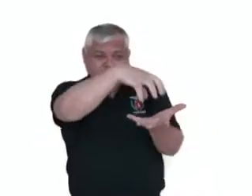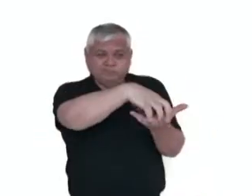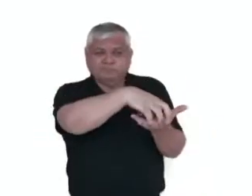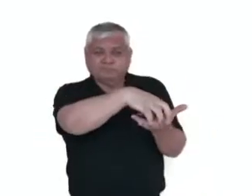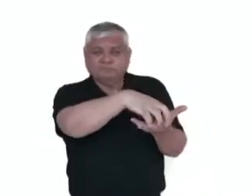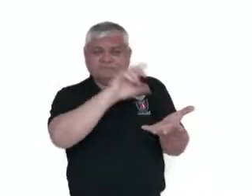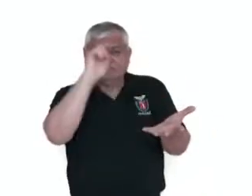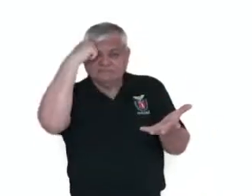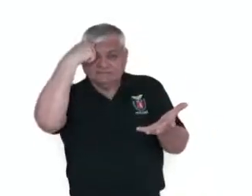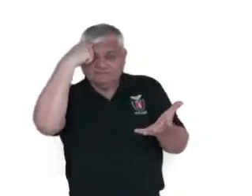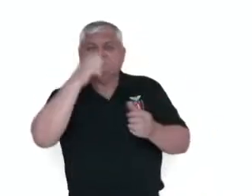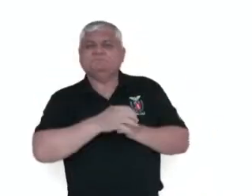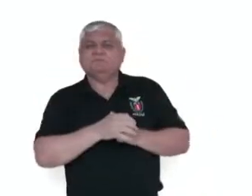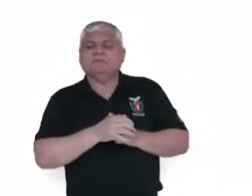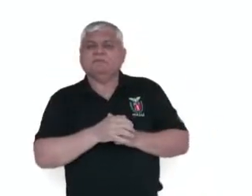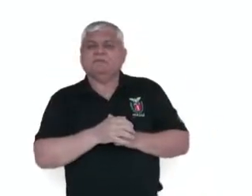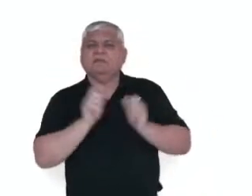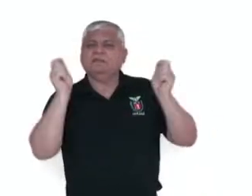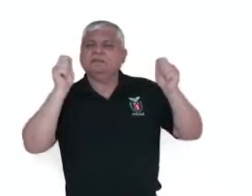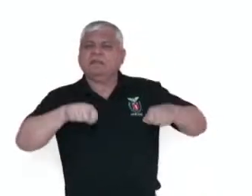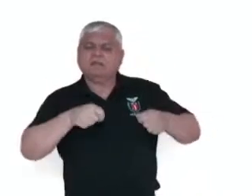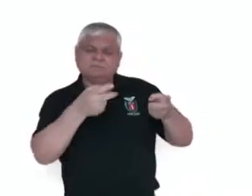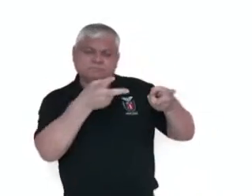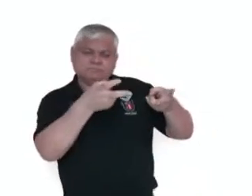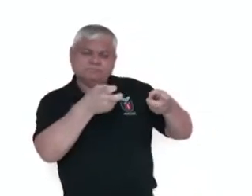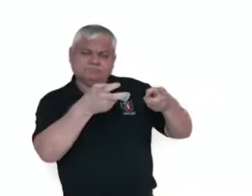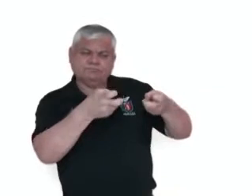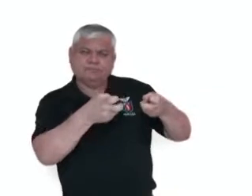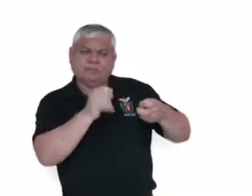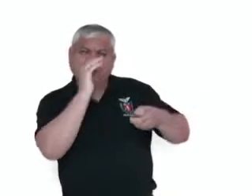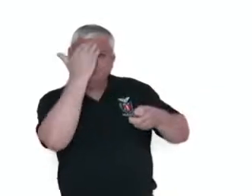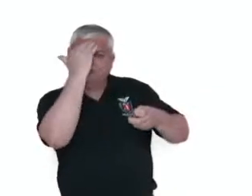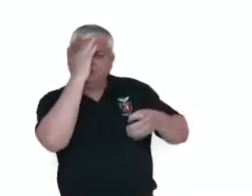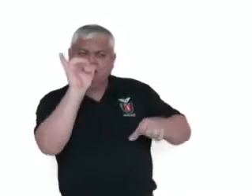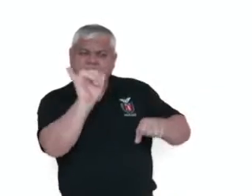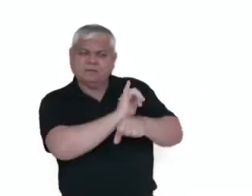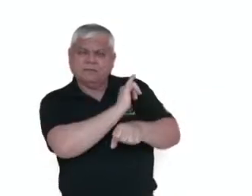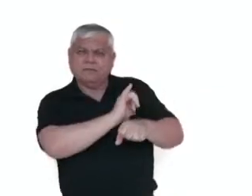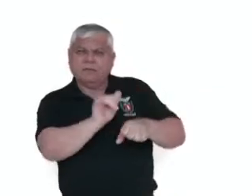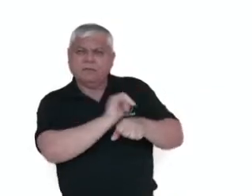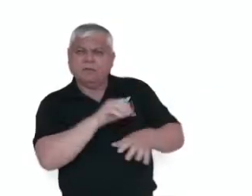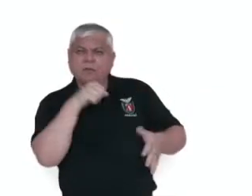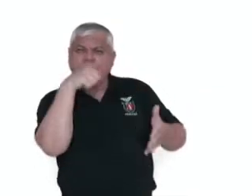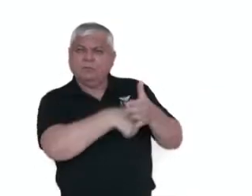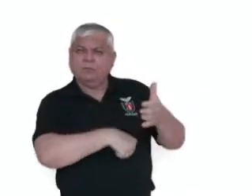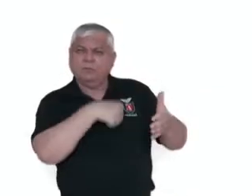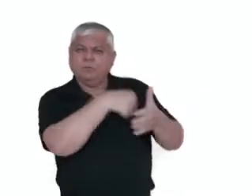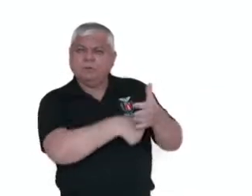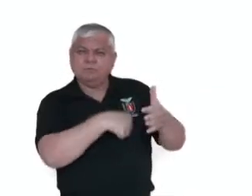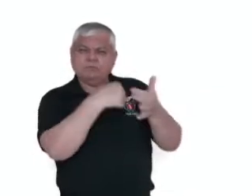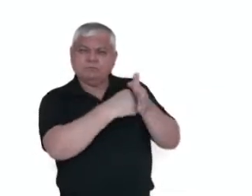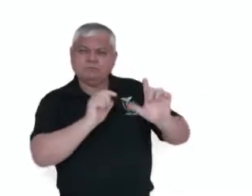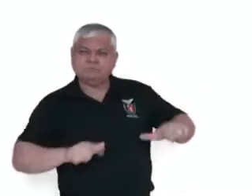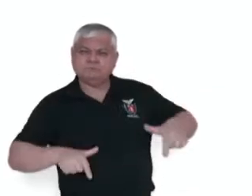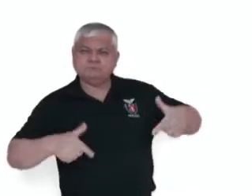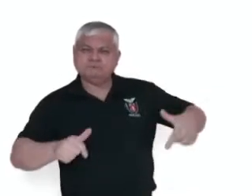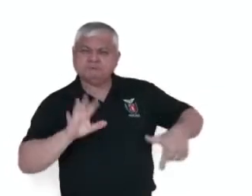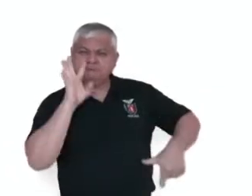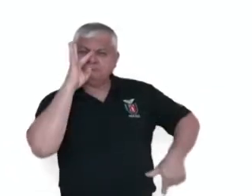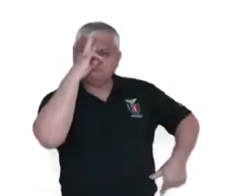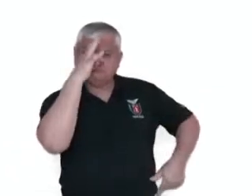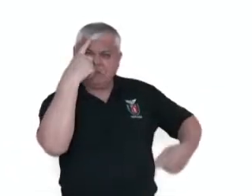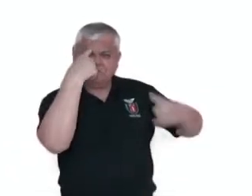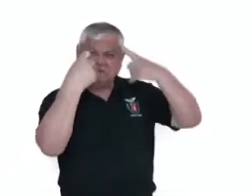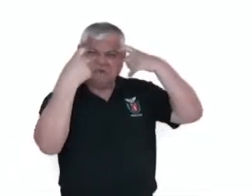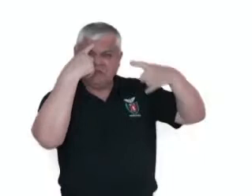nos permite entender as suas estratégias de luta pela vida, resistência à violência,